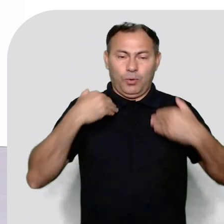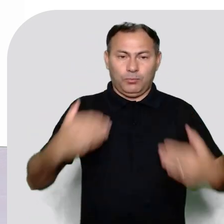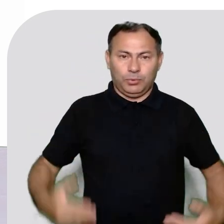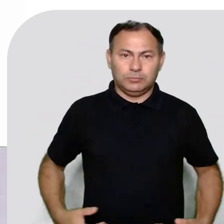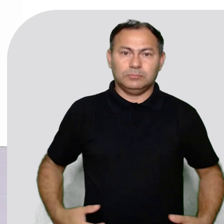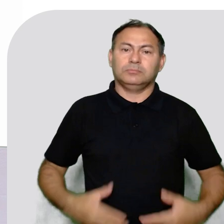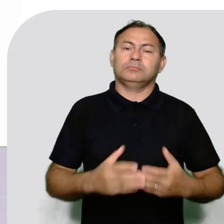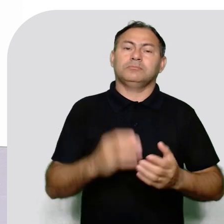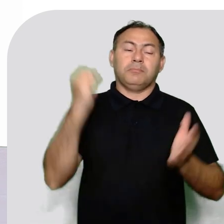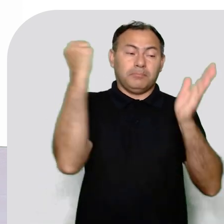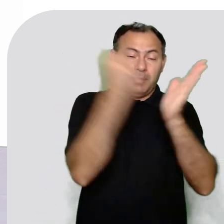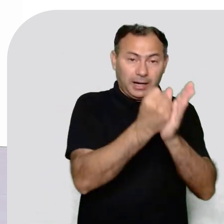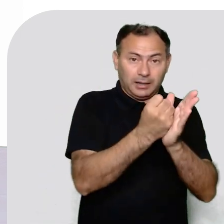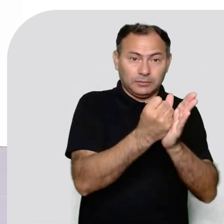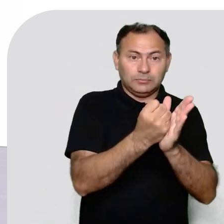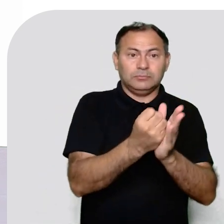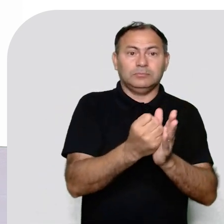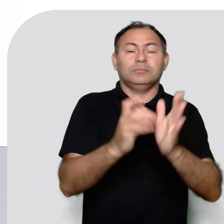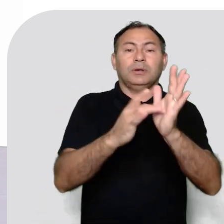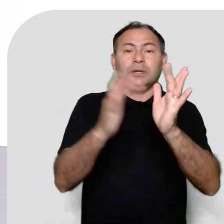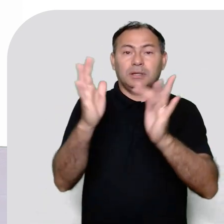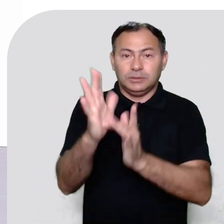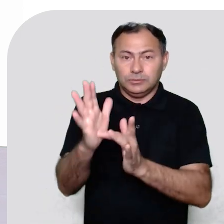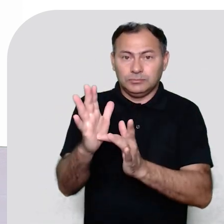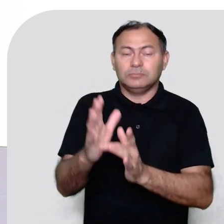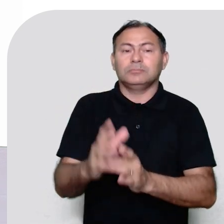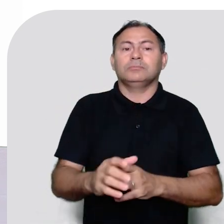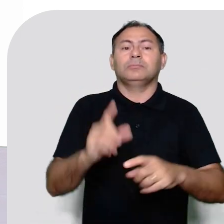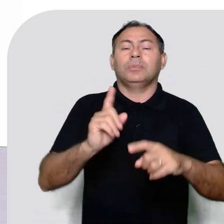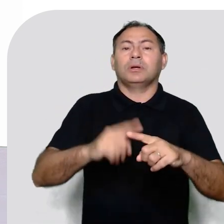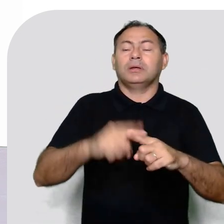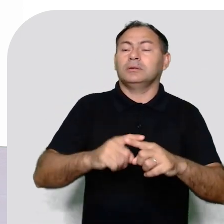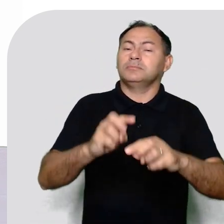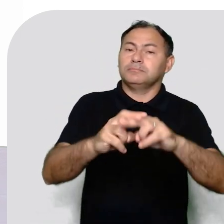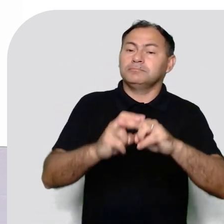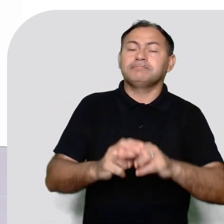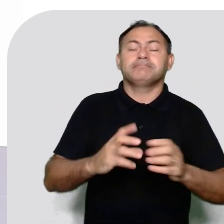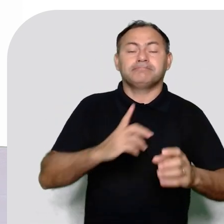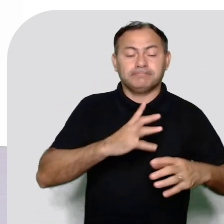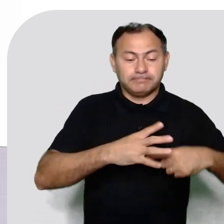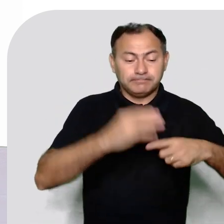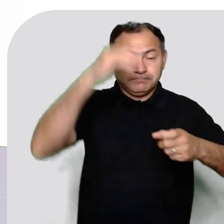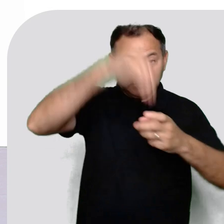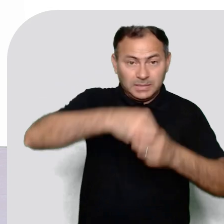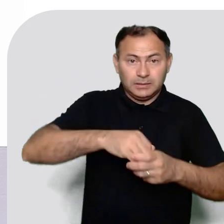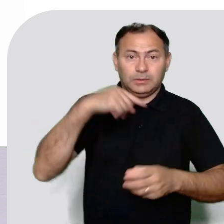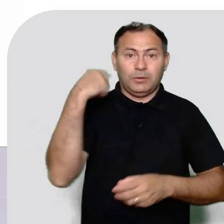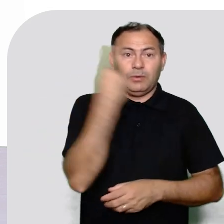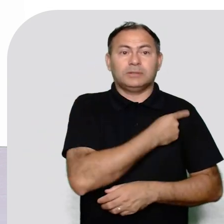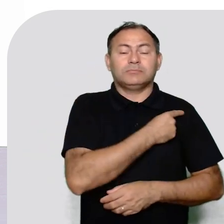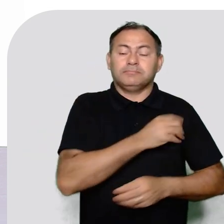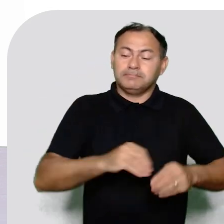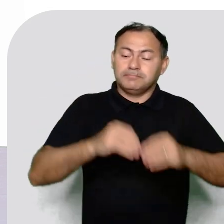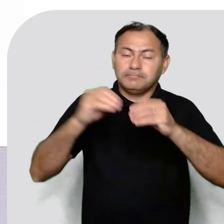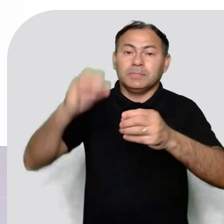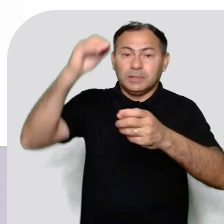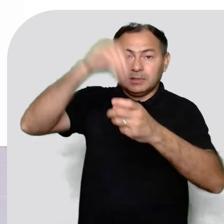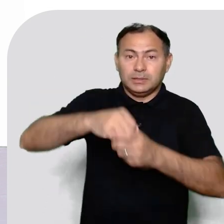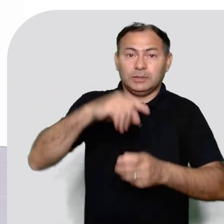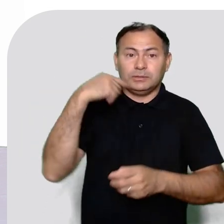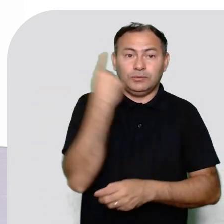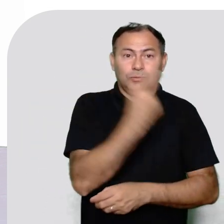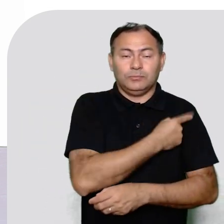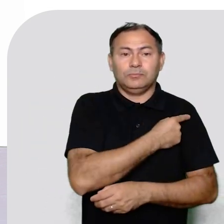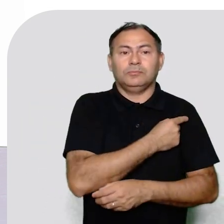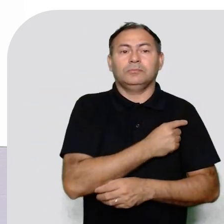corpo. E marcados por Cristo e porque portamos dentro de nós, levamos dentro